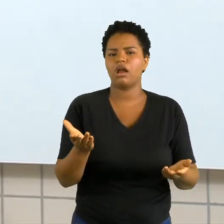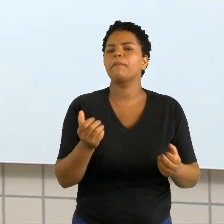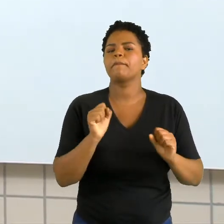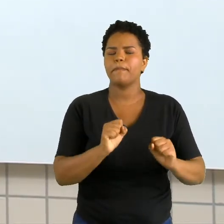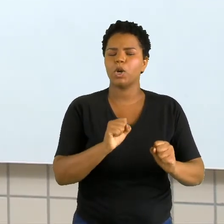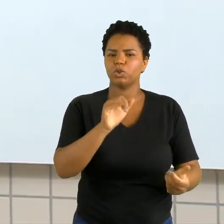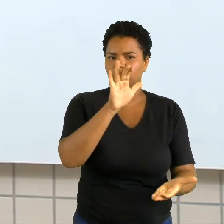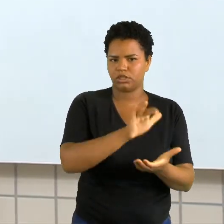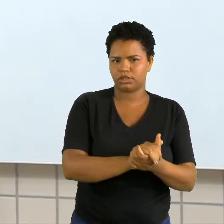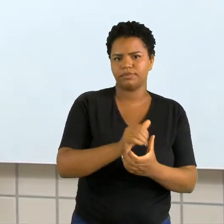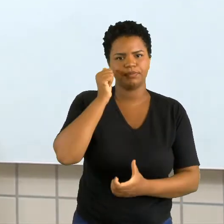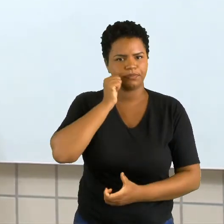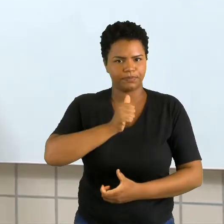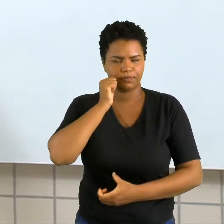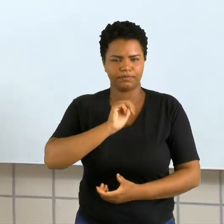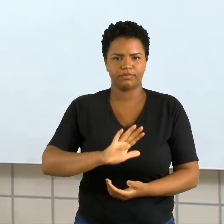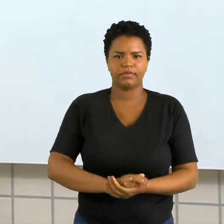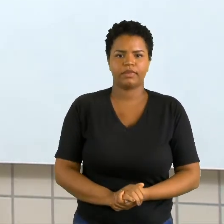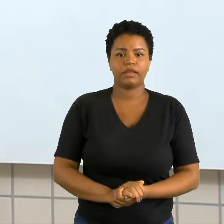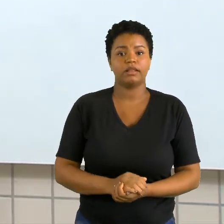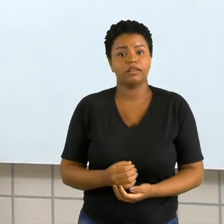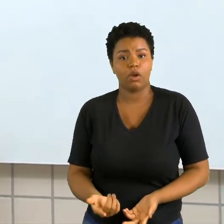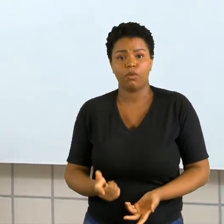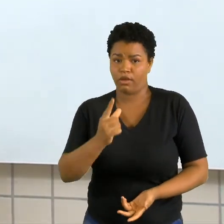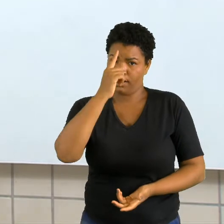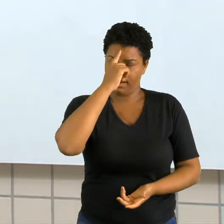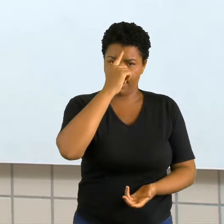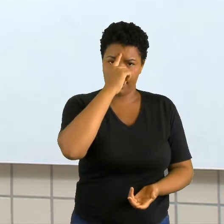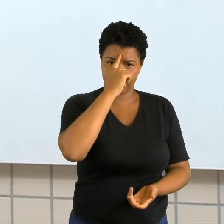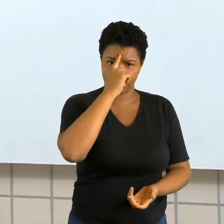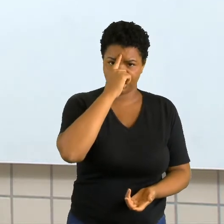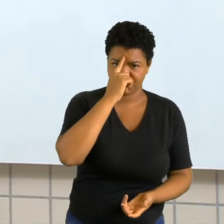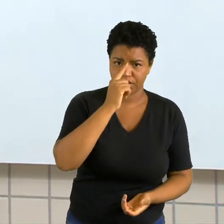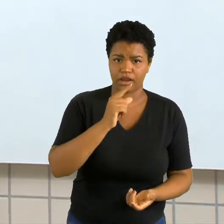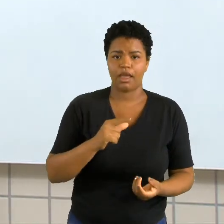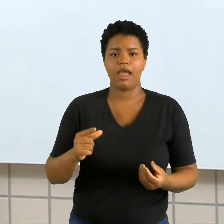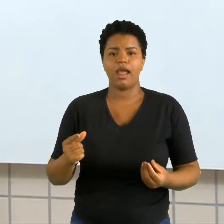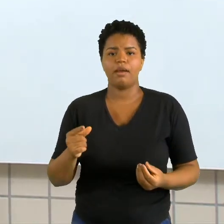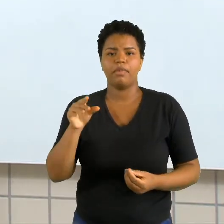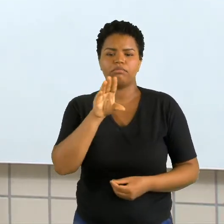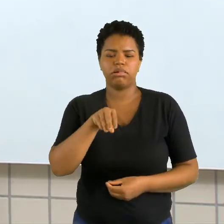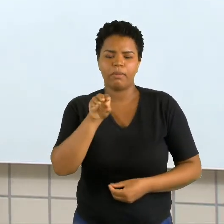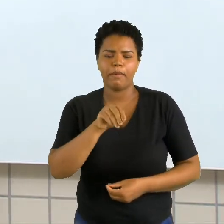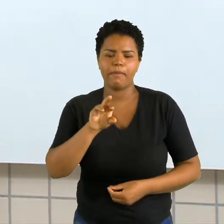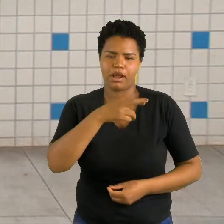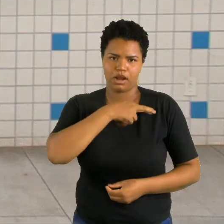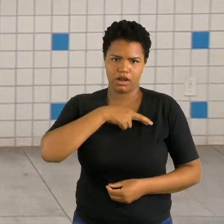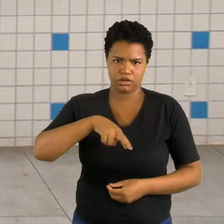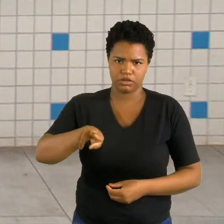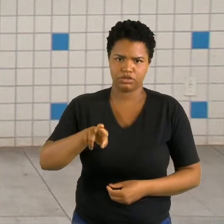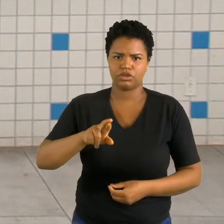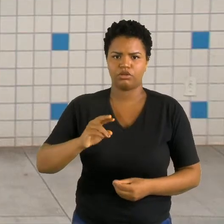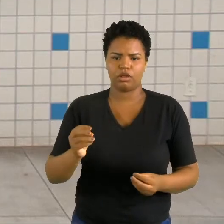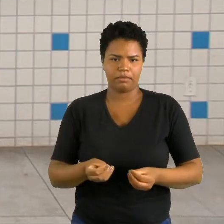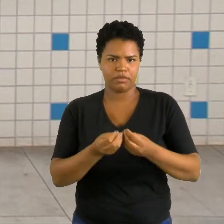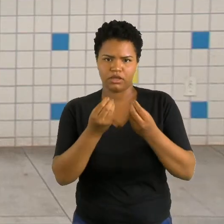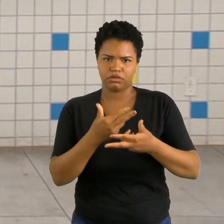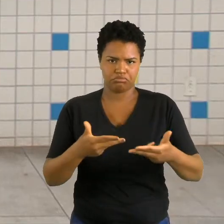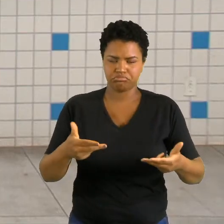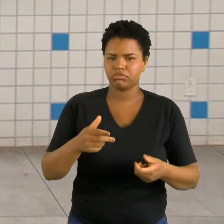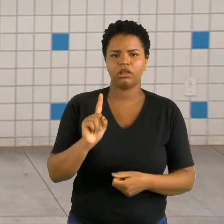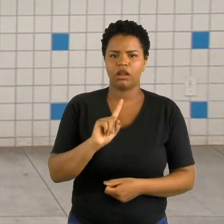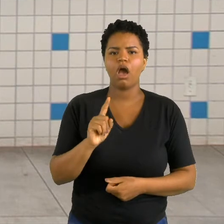Bíblia. No luteranismo também, Martinho Lutero ele aboliu o celibato. Para quem não sabe, a pessoa que faz parte, um membro da